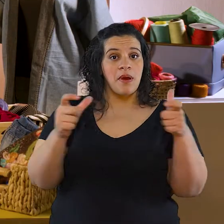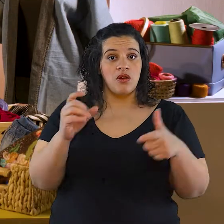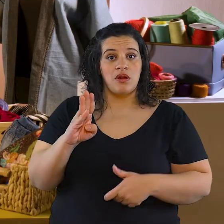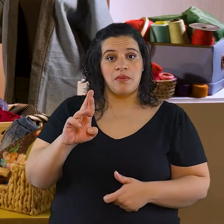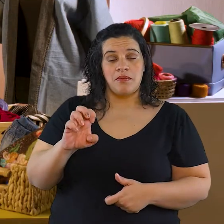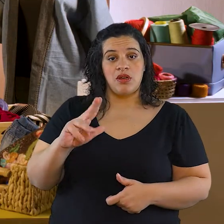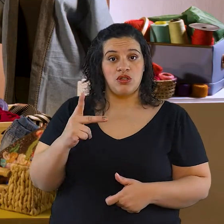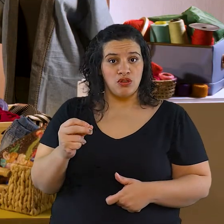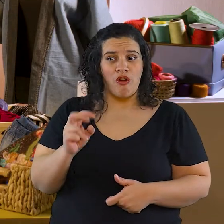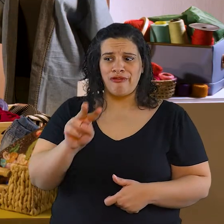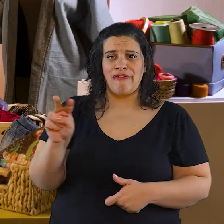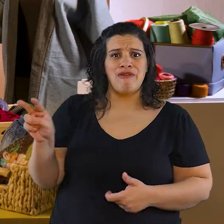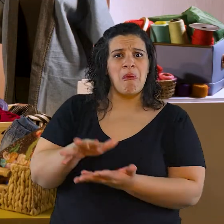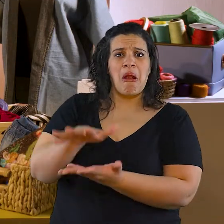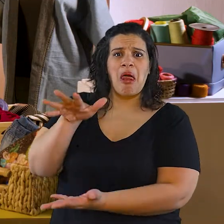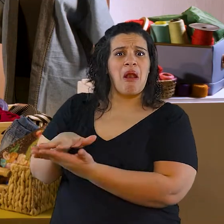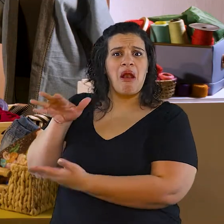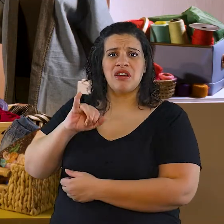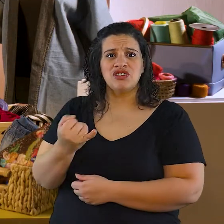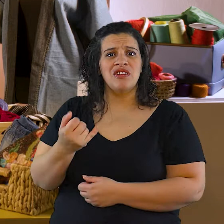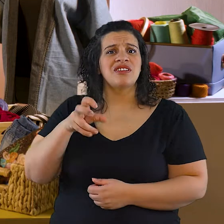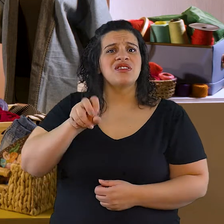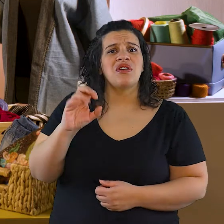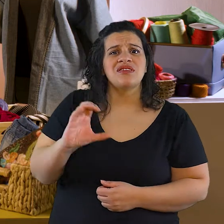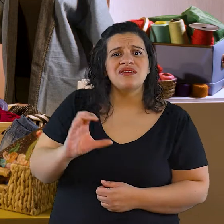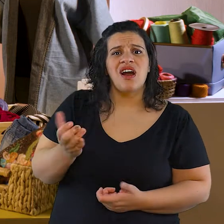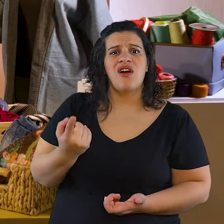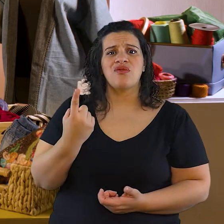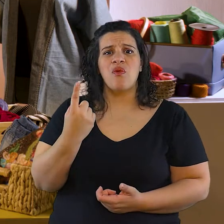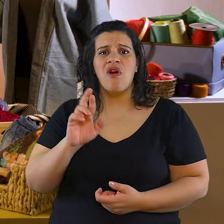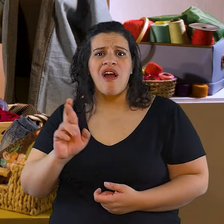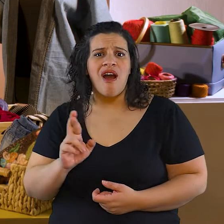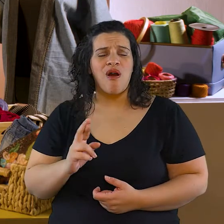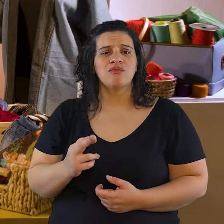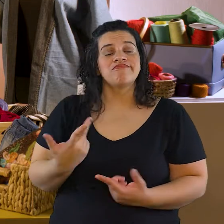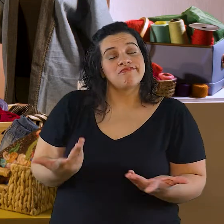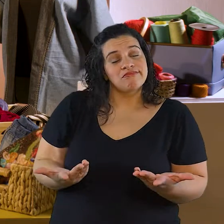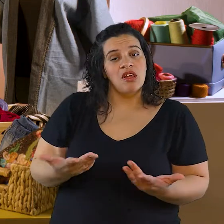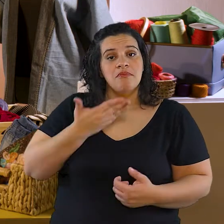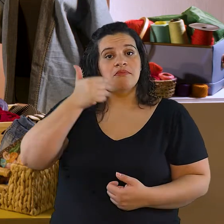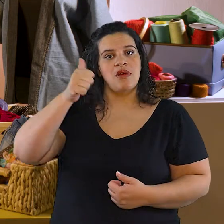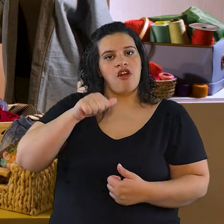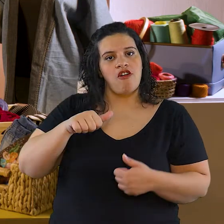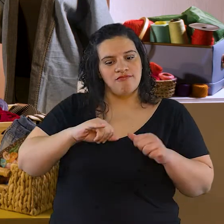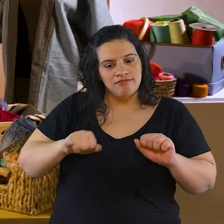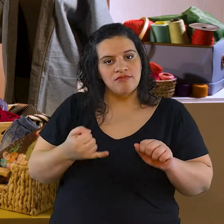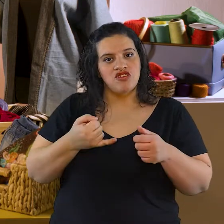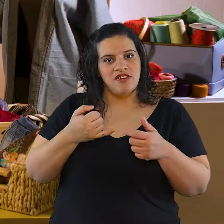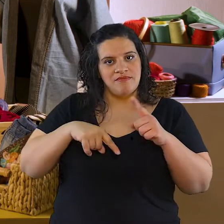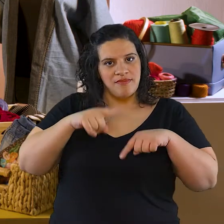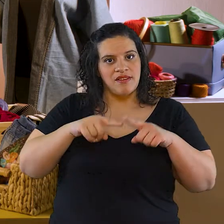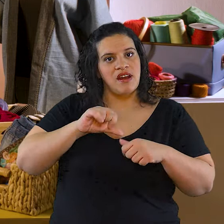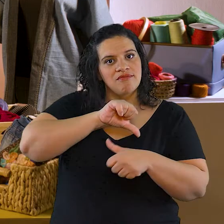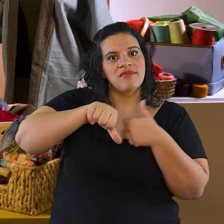o que você mais encontra é calça jeans. Então tem calça jeans de 50 centavos, de R$1. Então, por que não reaproveitar